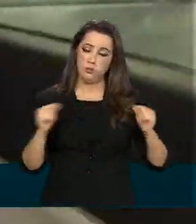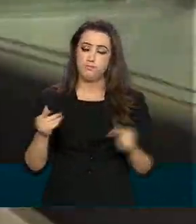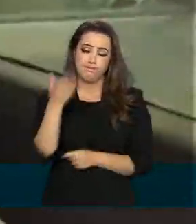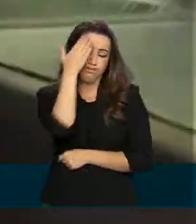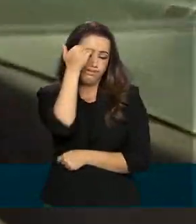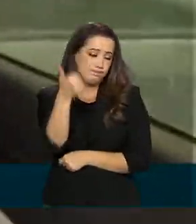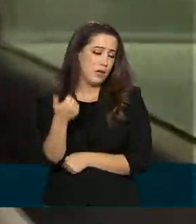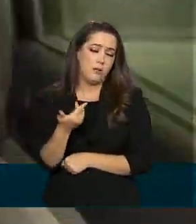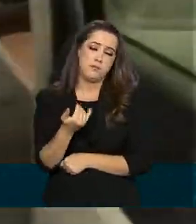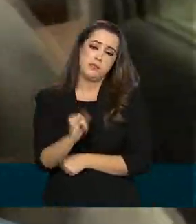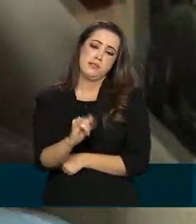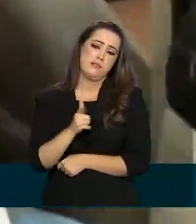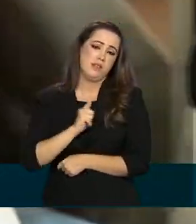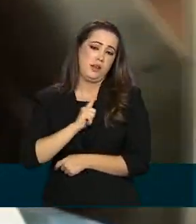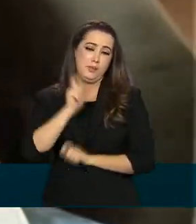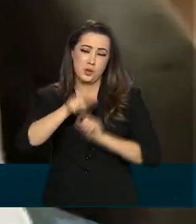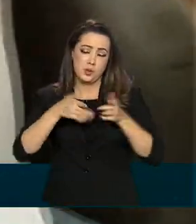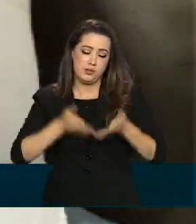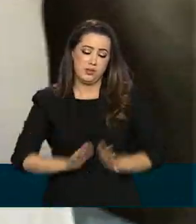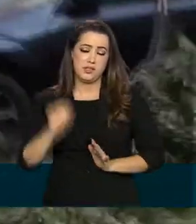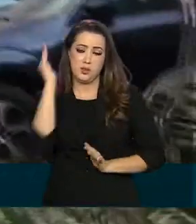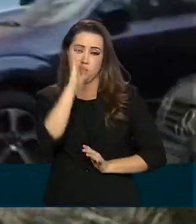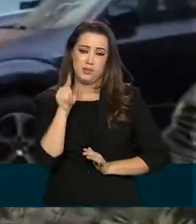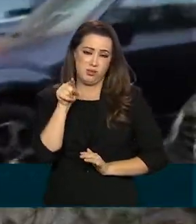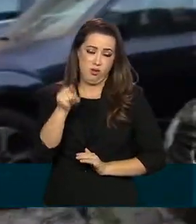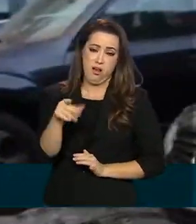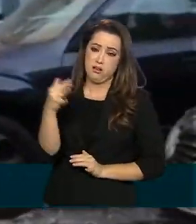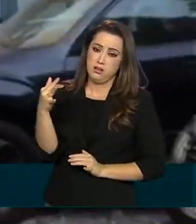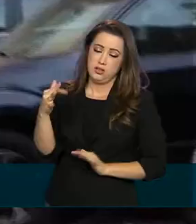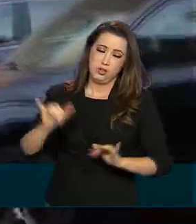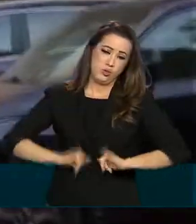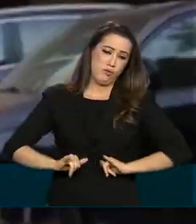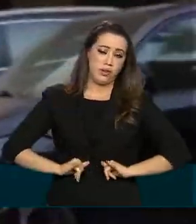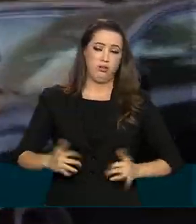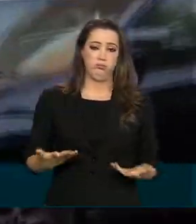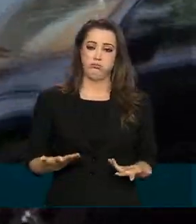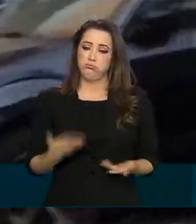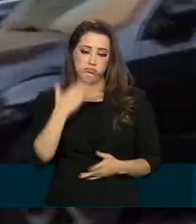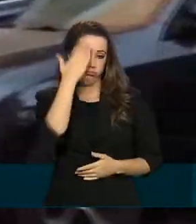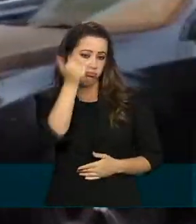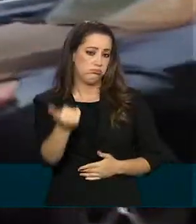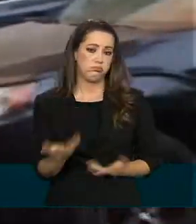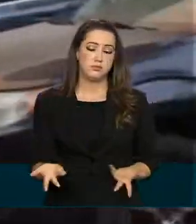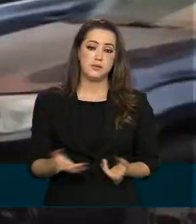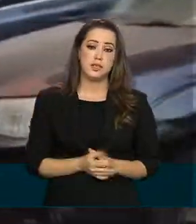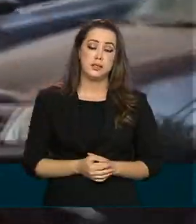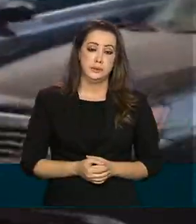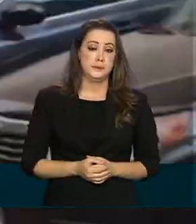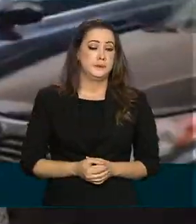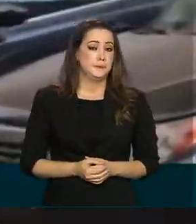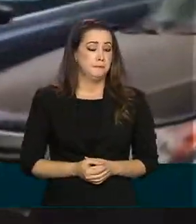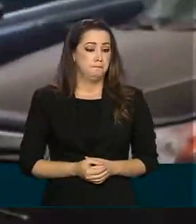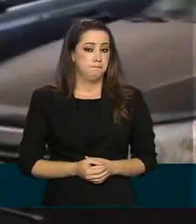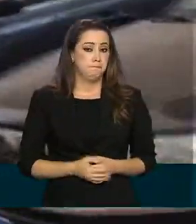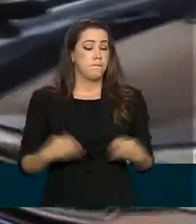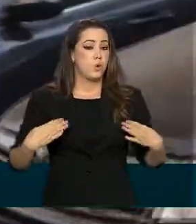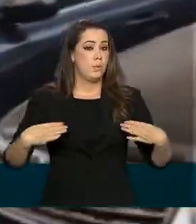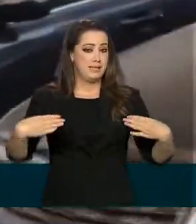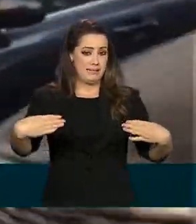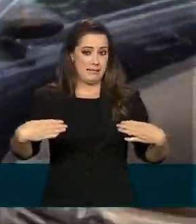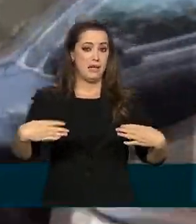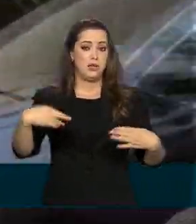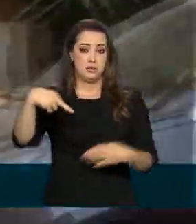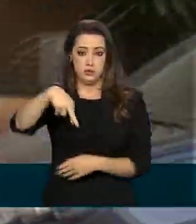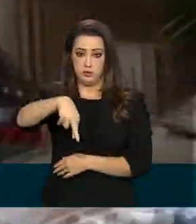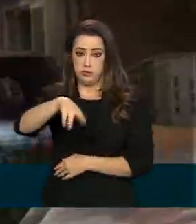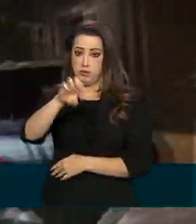brasileiros entre mortos ou gravemente feridos. O Ministério das Relações Exteriores colocou à disposição o telefone